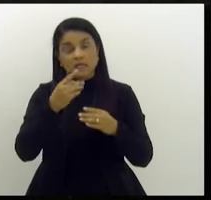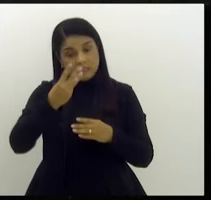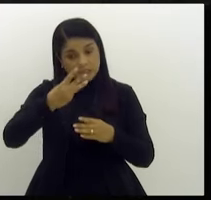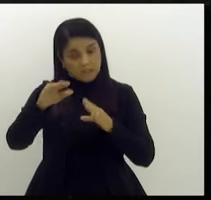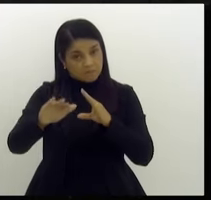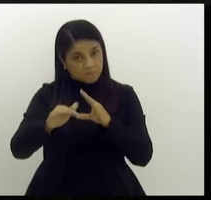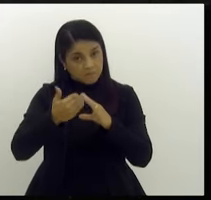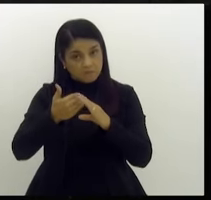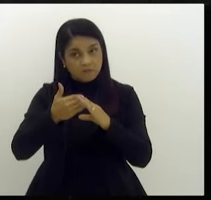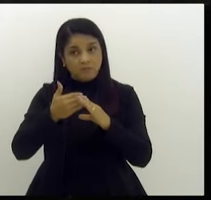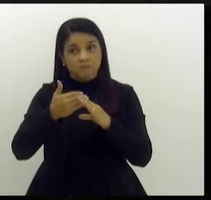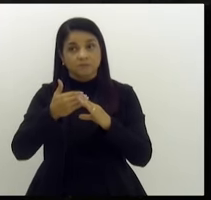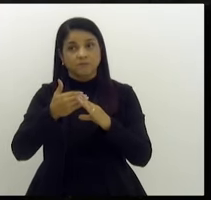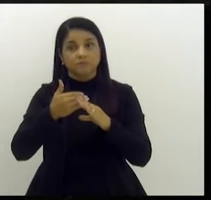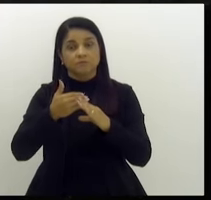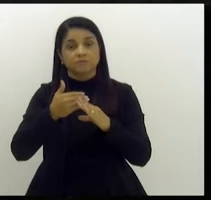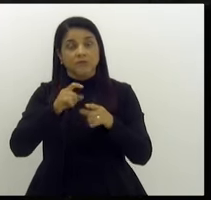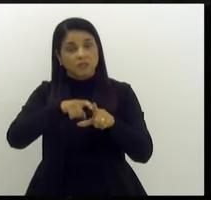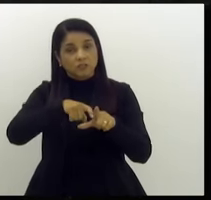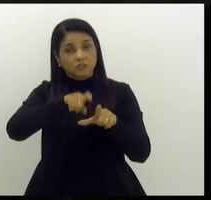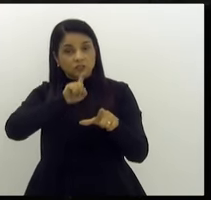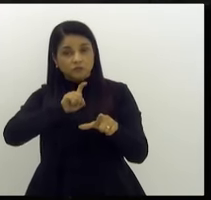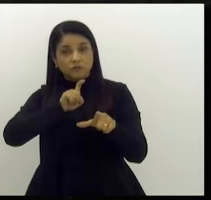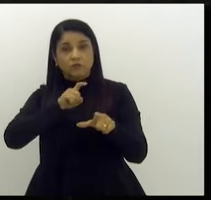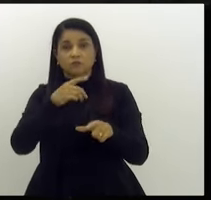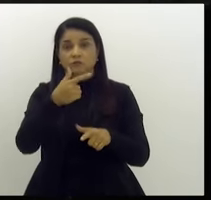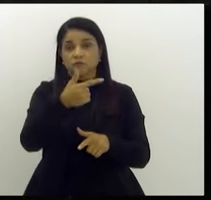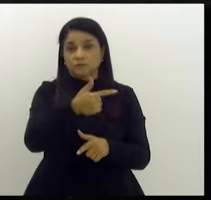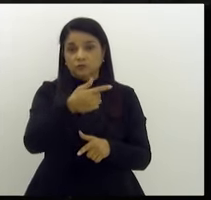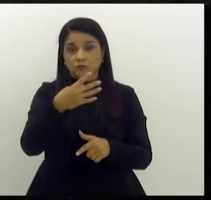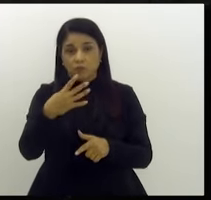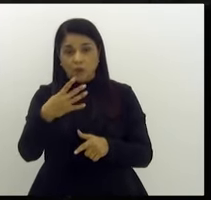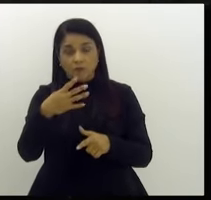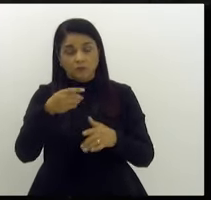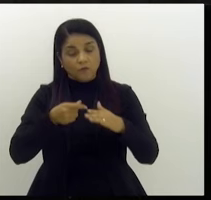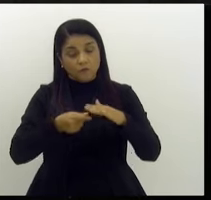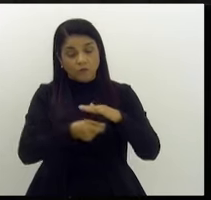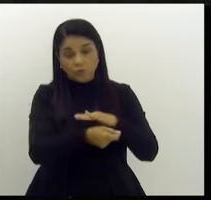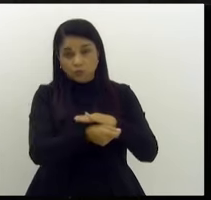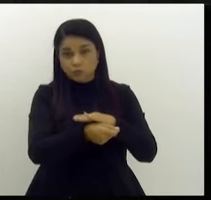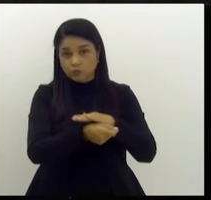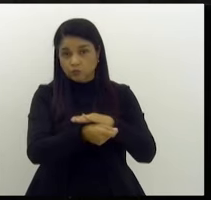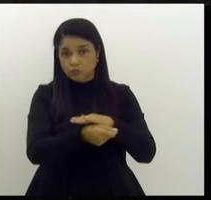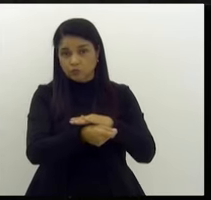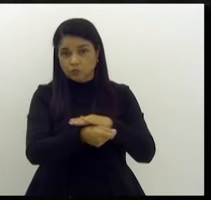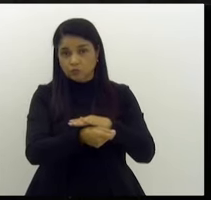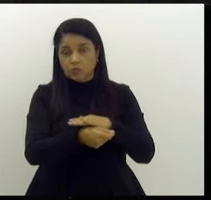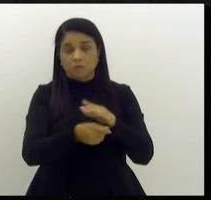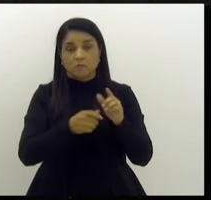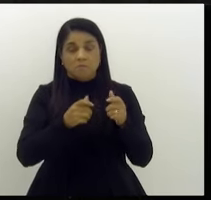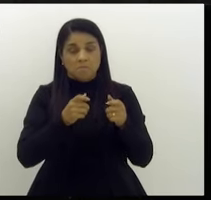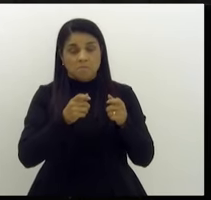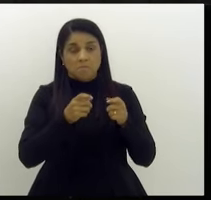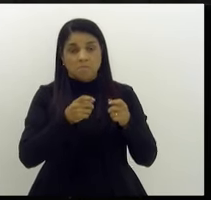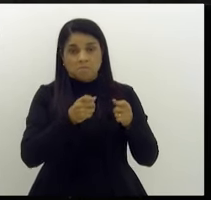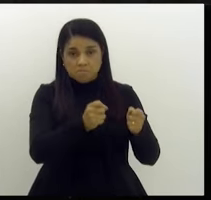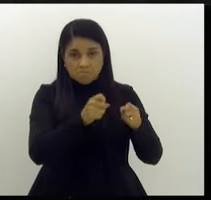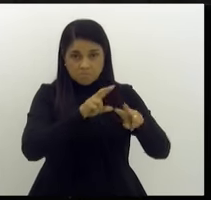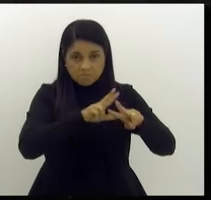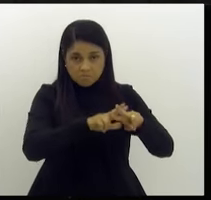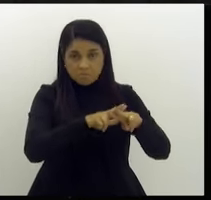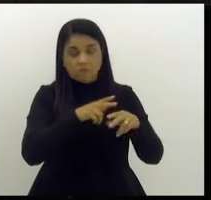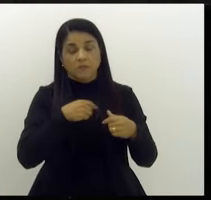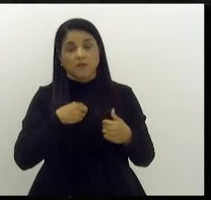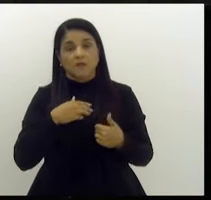que traz em si a desvinculação de 24 fundos de uma vez fundo penitenciário fundo da